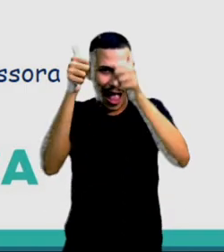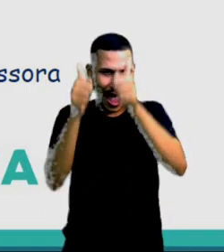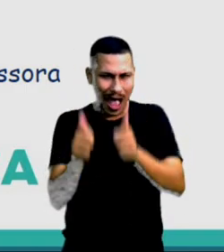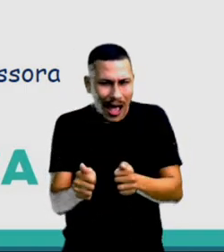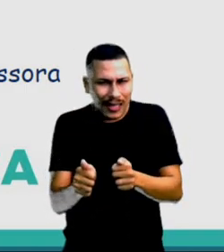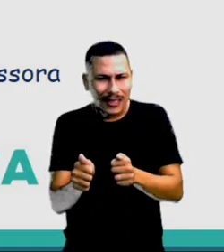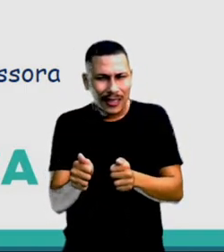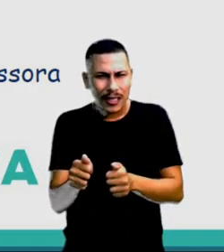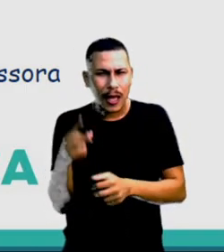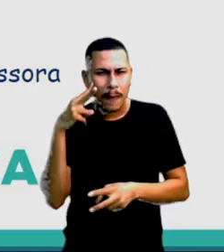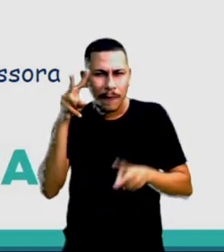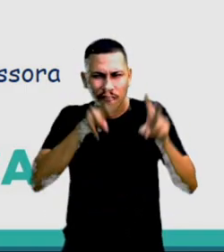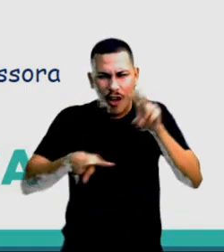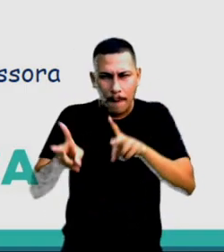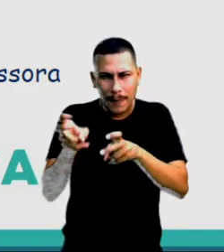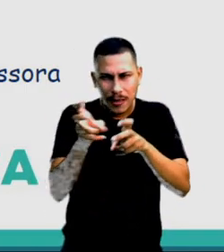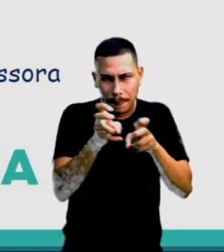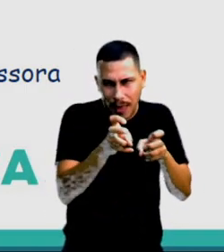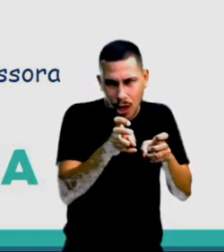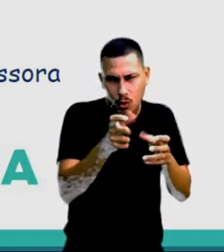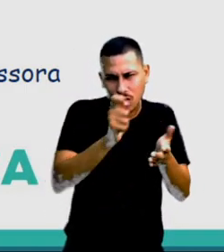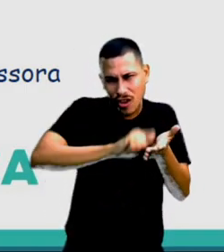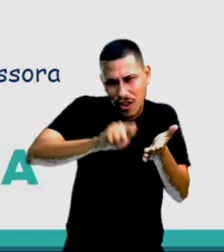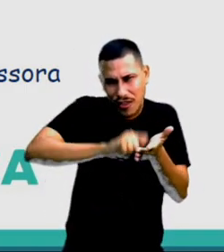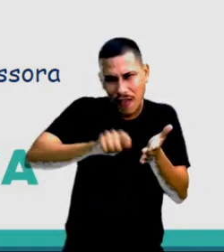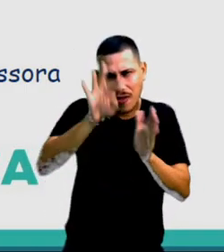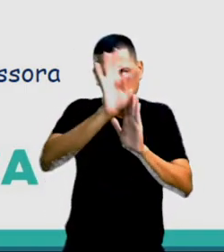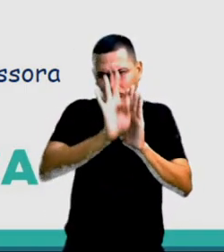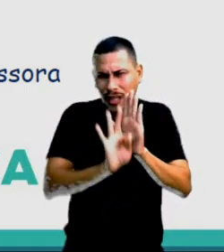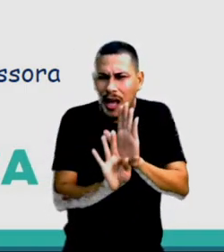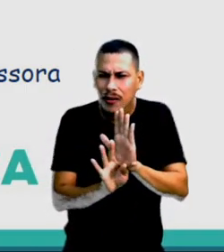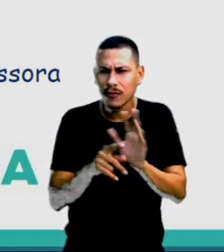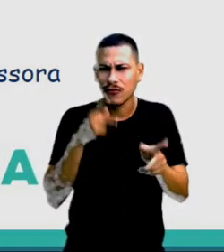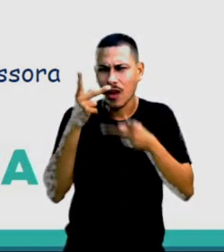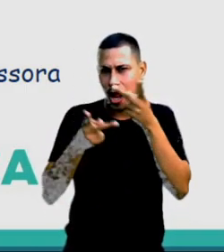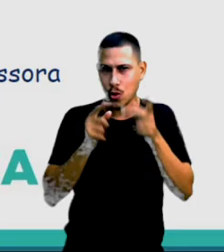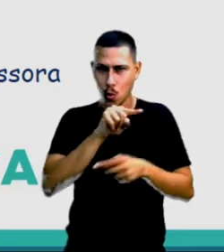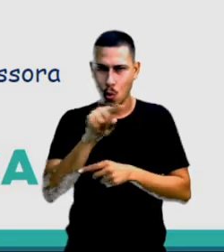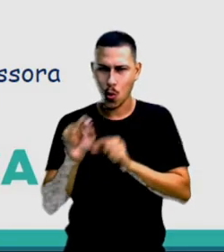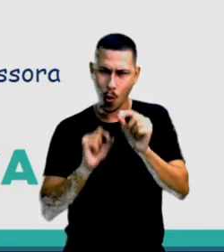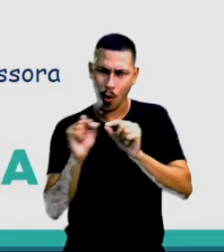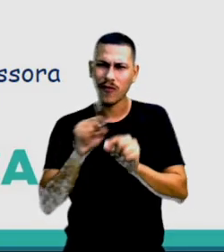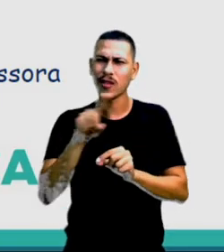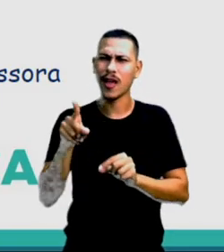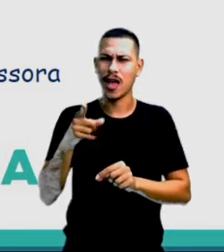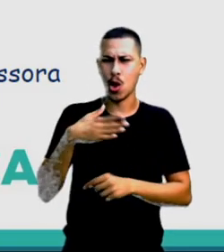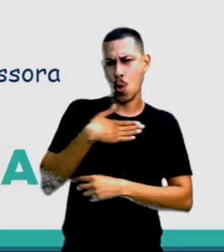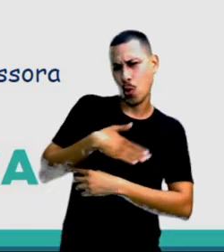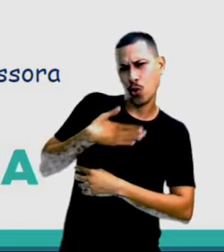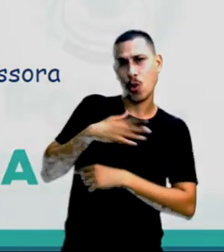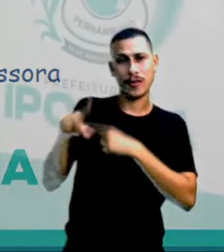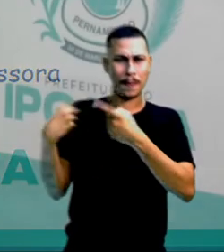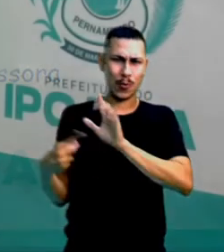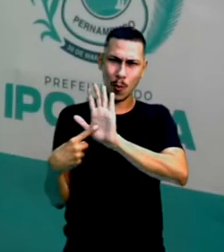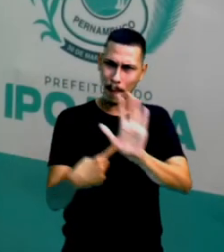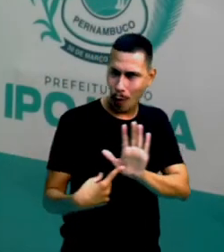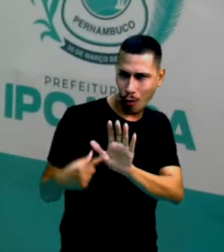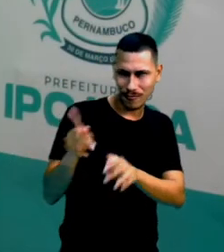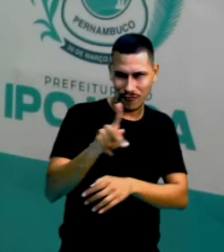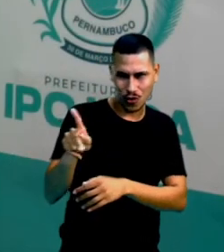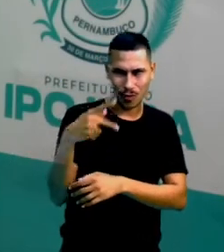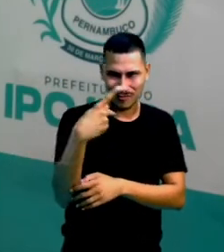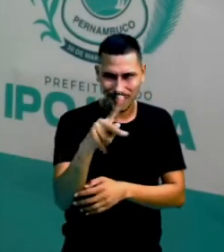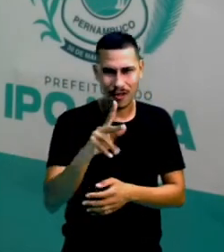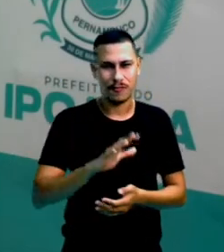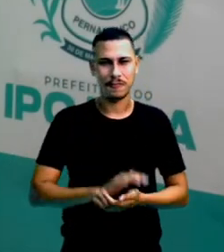aqui e escreva um pequeno texto sobre ela, dizendo o que você achou. Depois, você mostra tudo isso para o